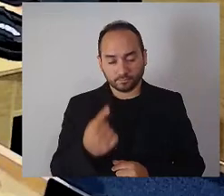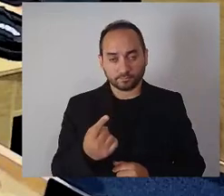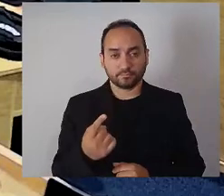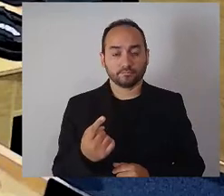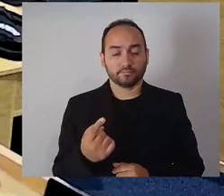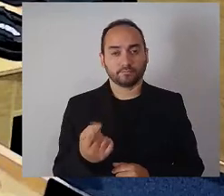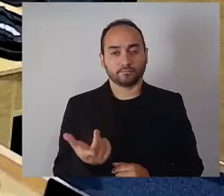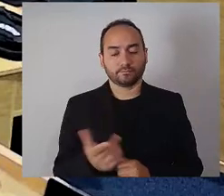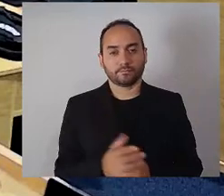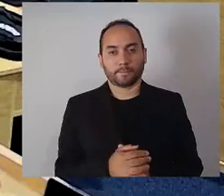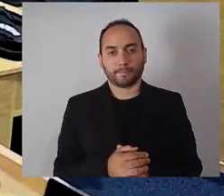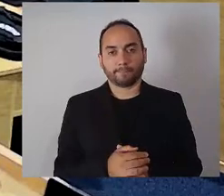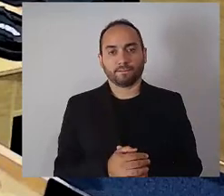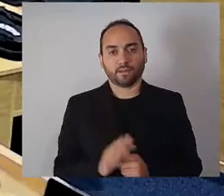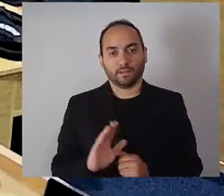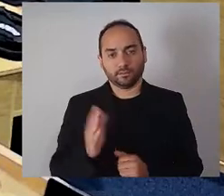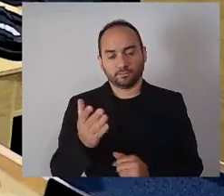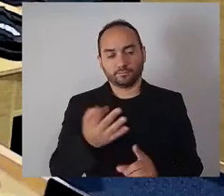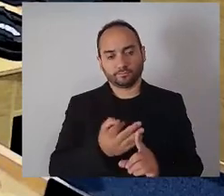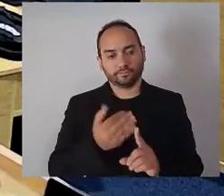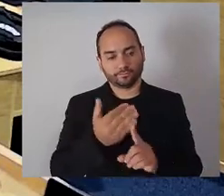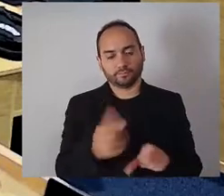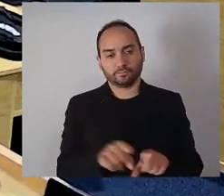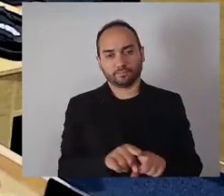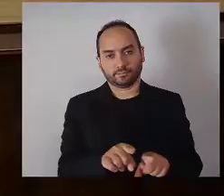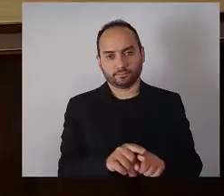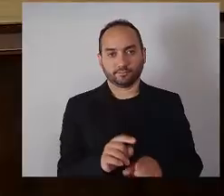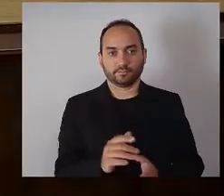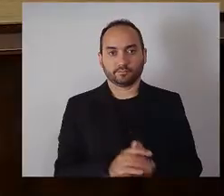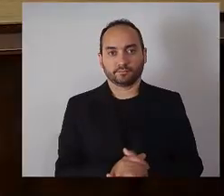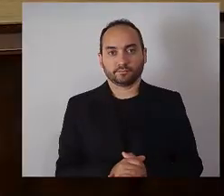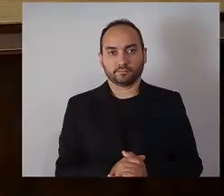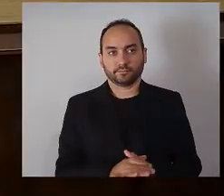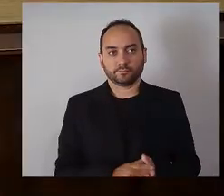ao eminente desembargador Luciano.